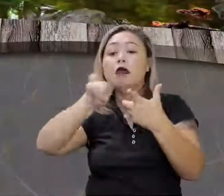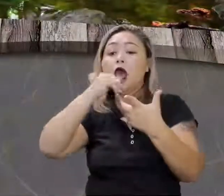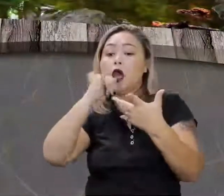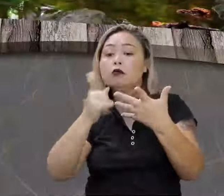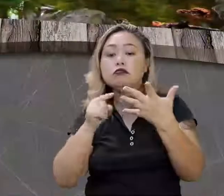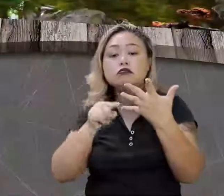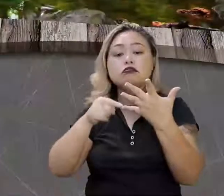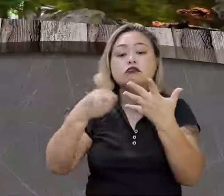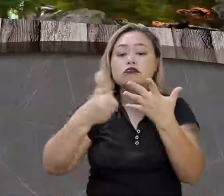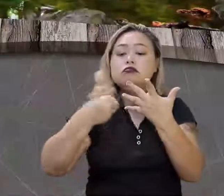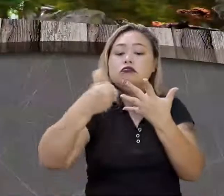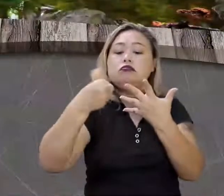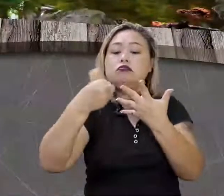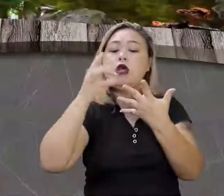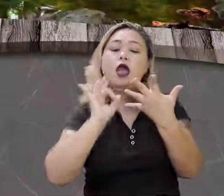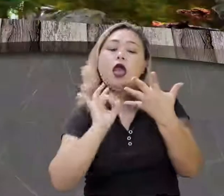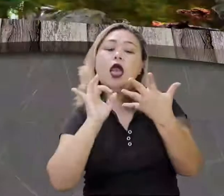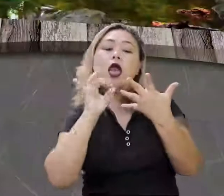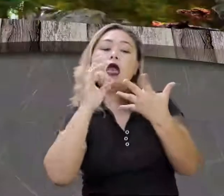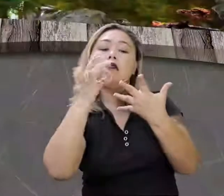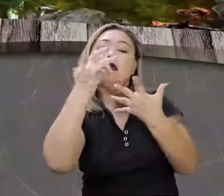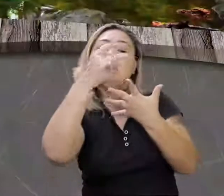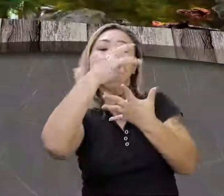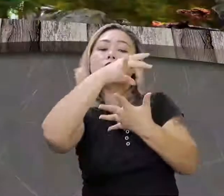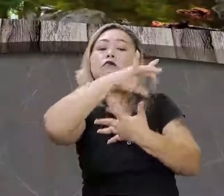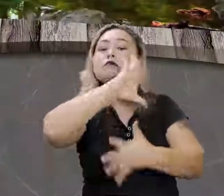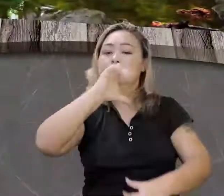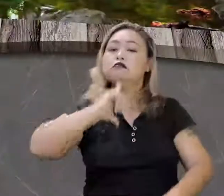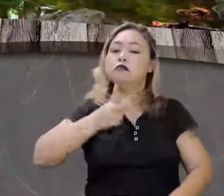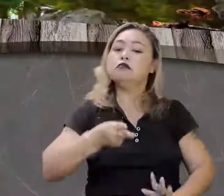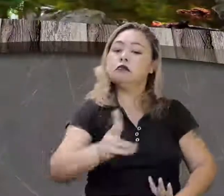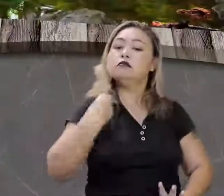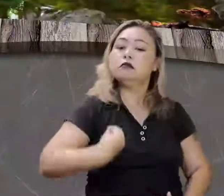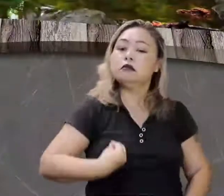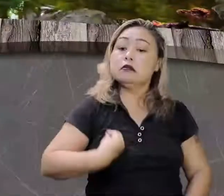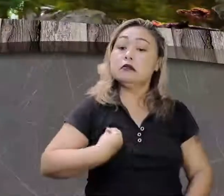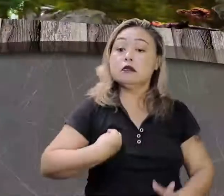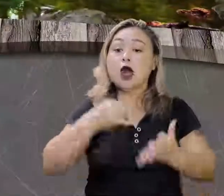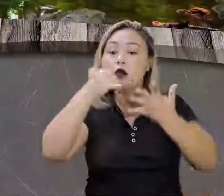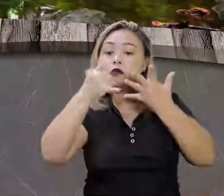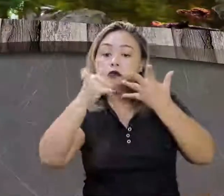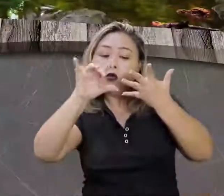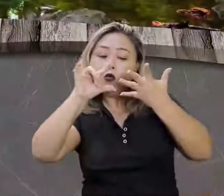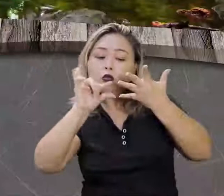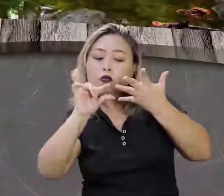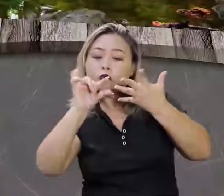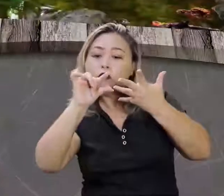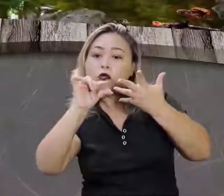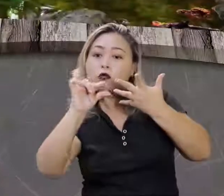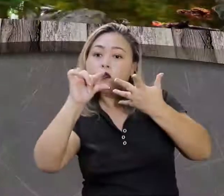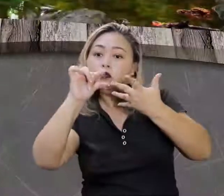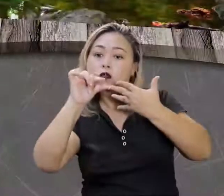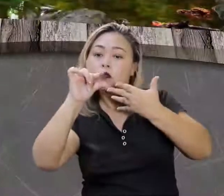energia necessária para cada um desses organismos se manter vivo. Só que essa energia ela vai diminuindo.